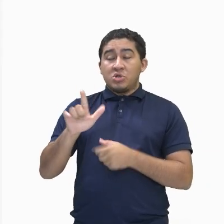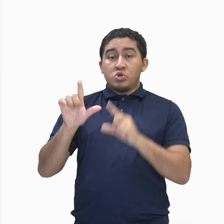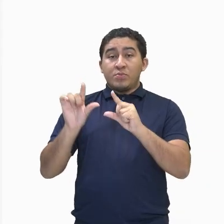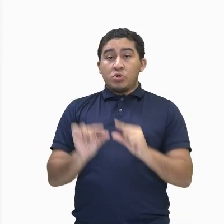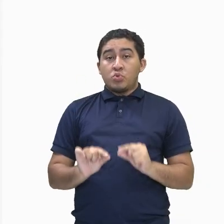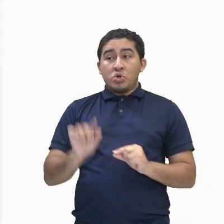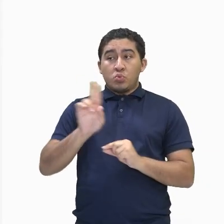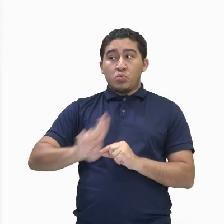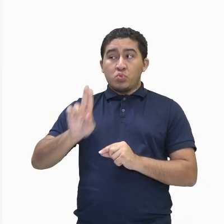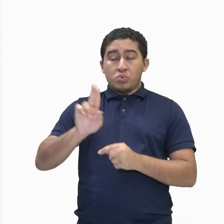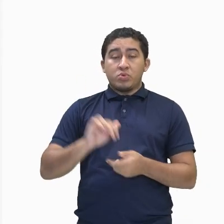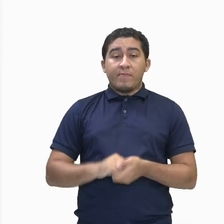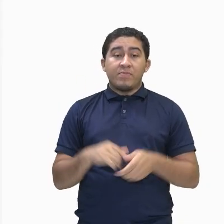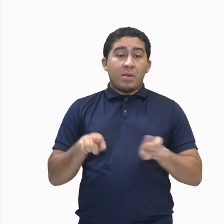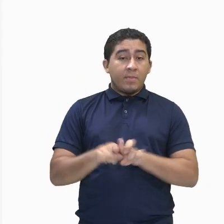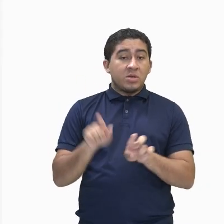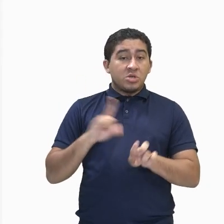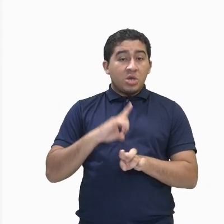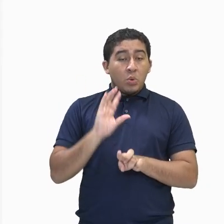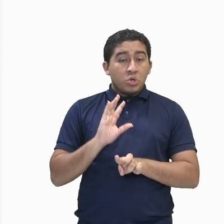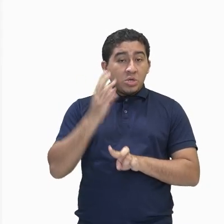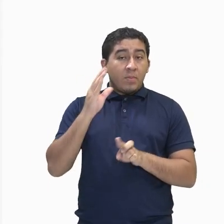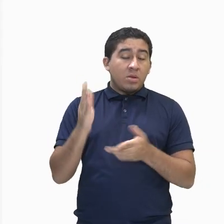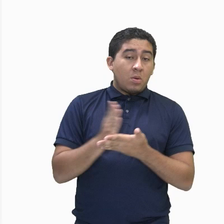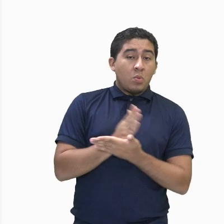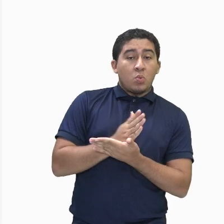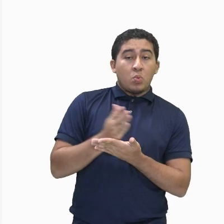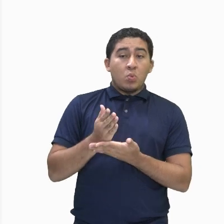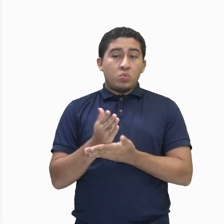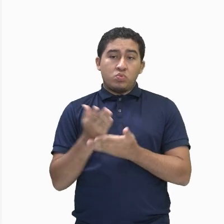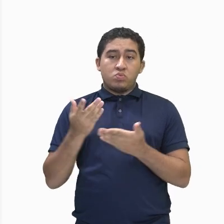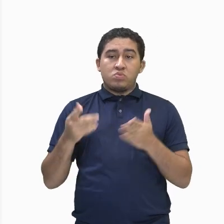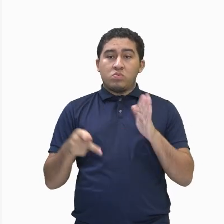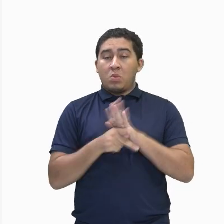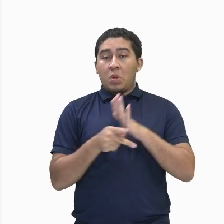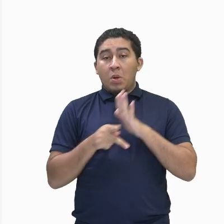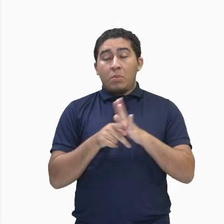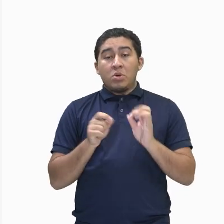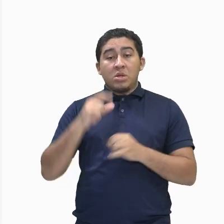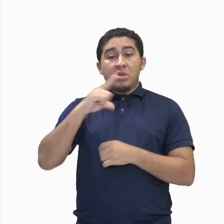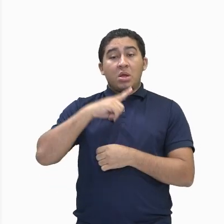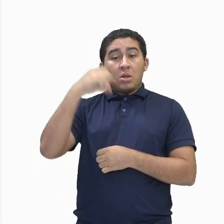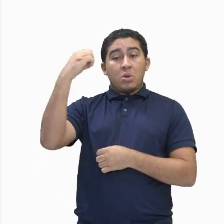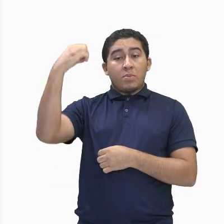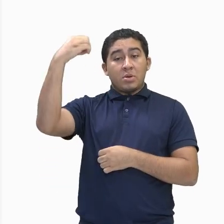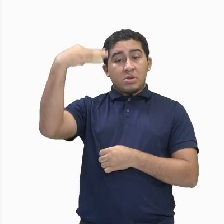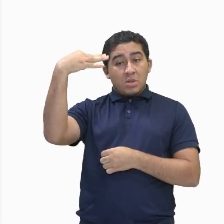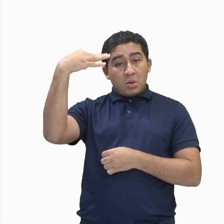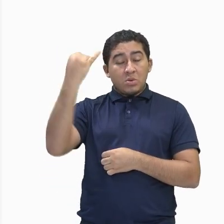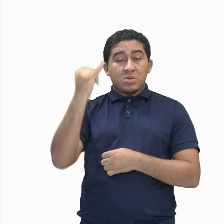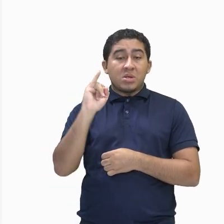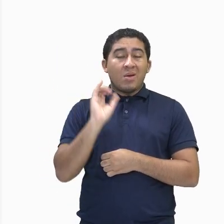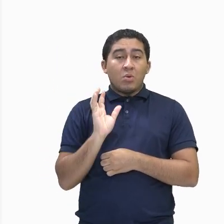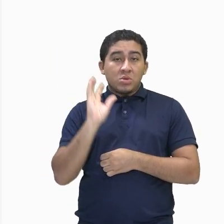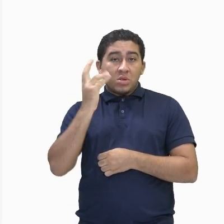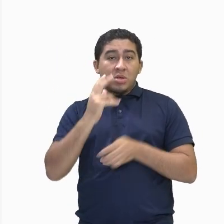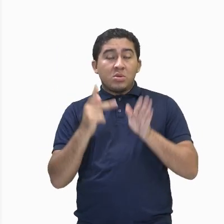alguns acontecimentos de uma maior parte de iluminação quando ocorre o solstício,